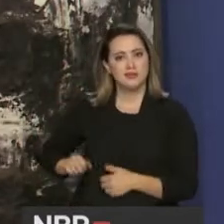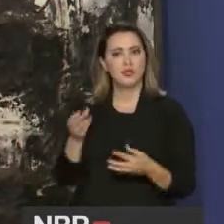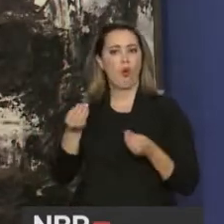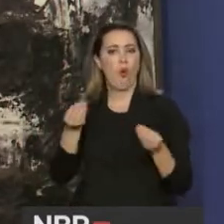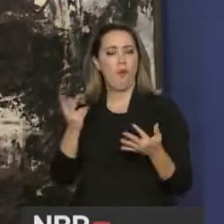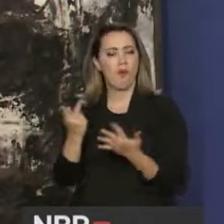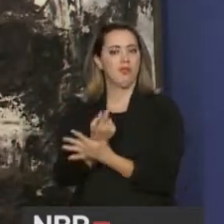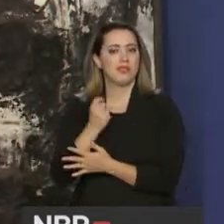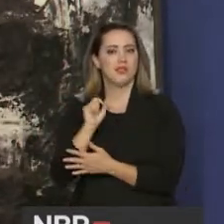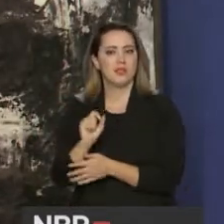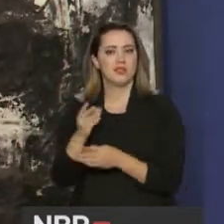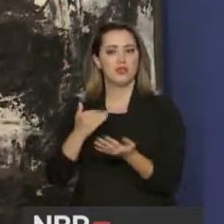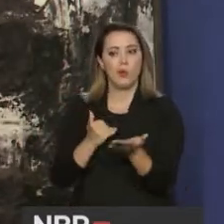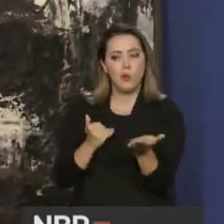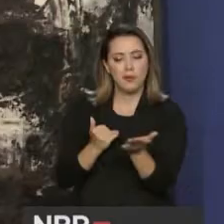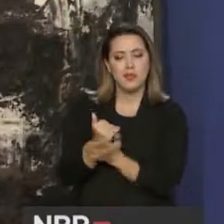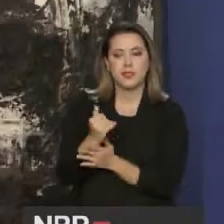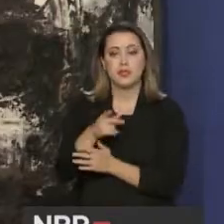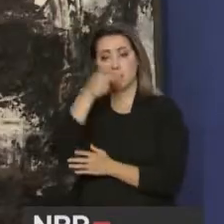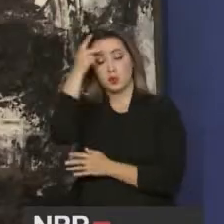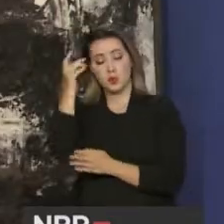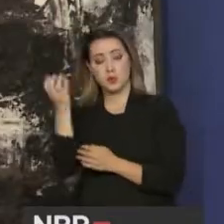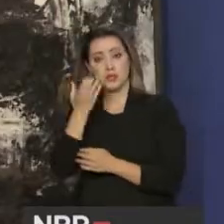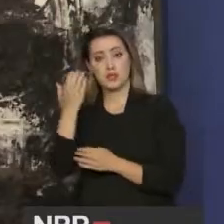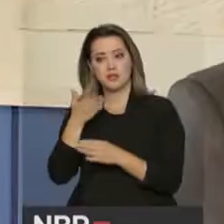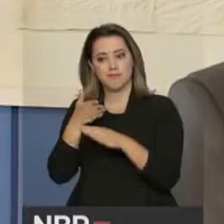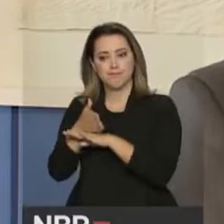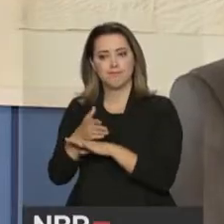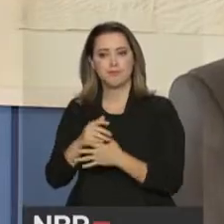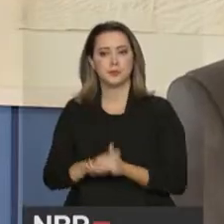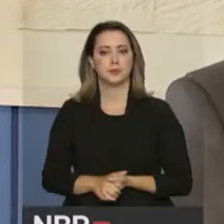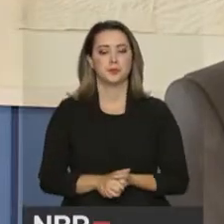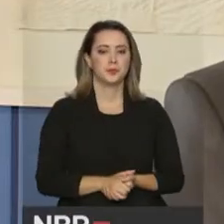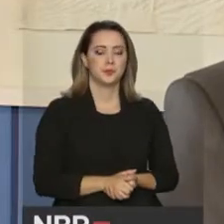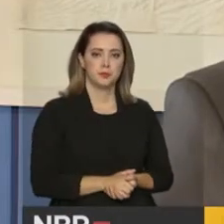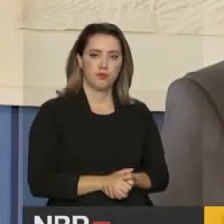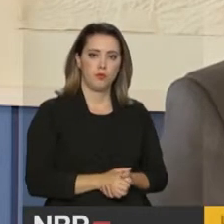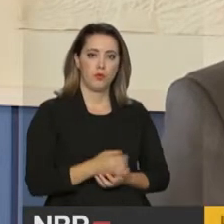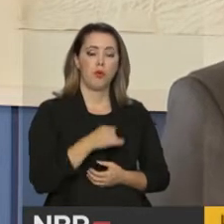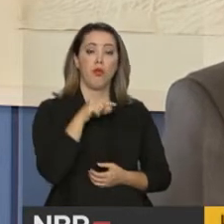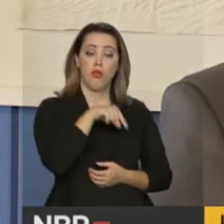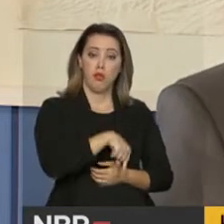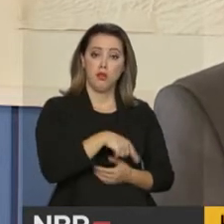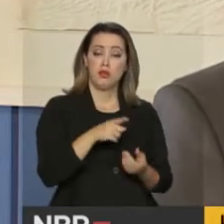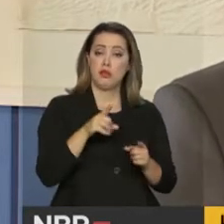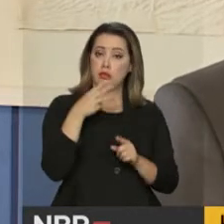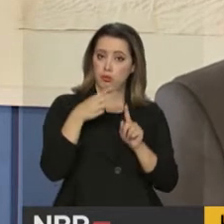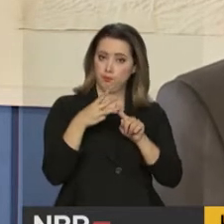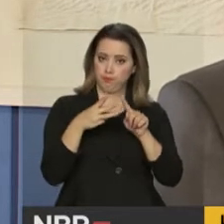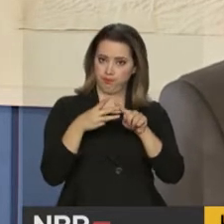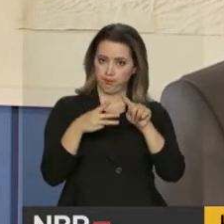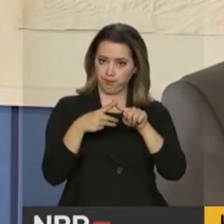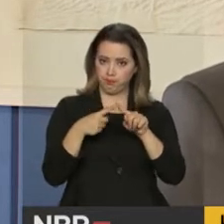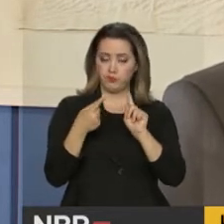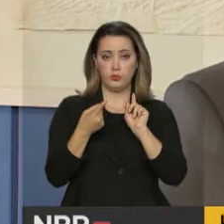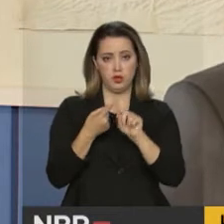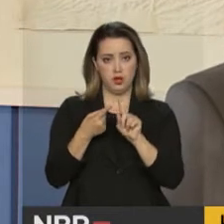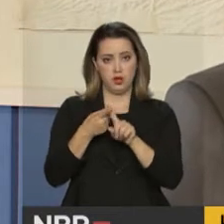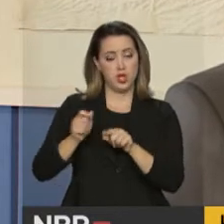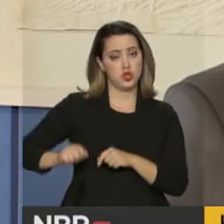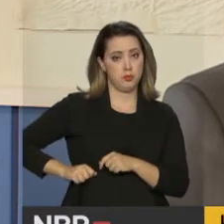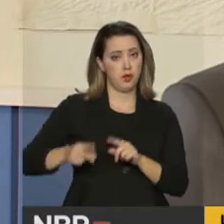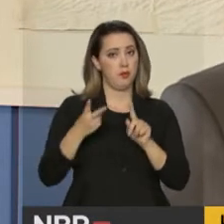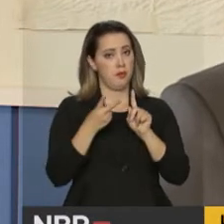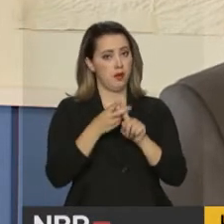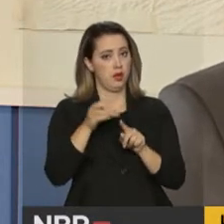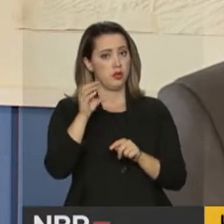como é que funciona desde o início para quem quer investir nessa carreira. O Itamaraty, na verdade, tem três carreiras, que são a carreira de diplomata, a